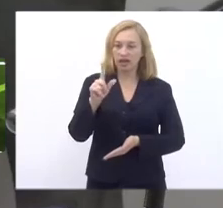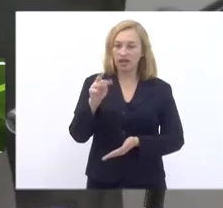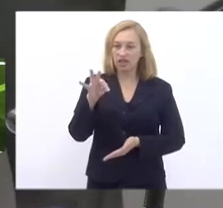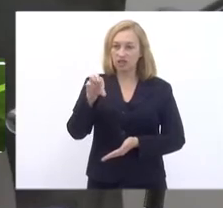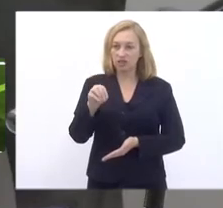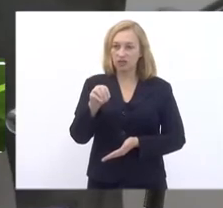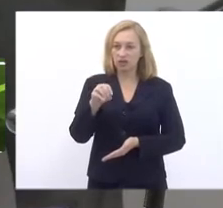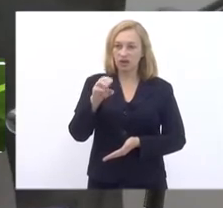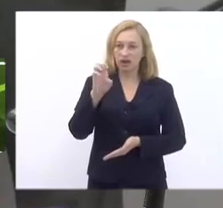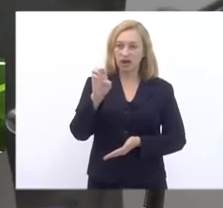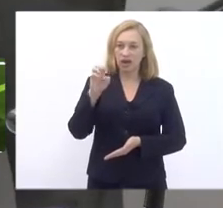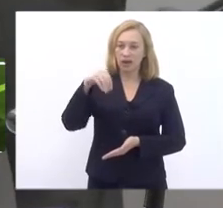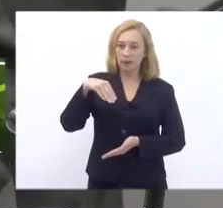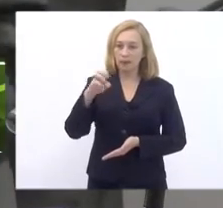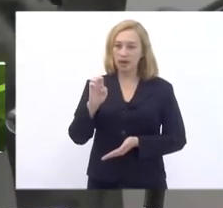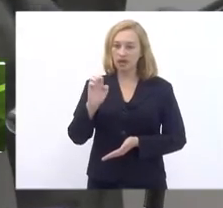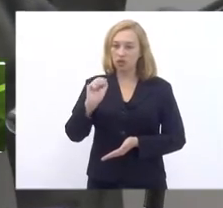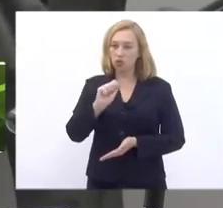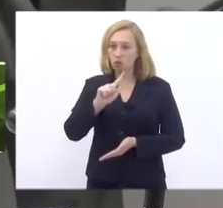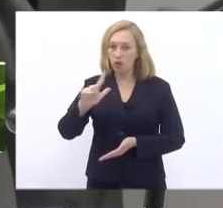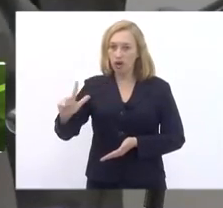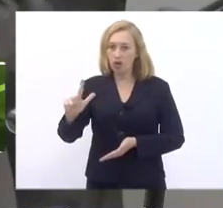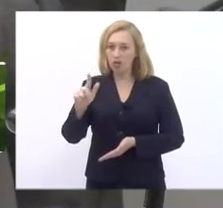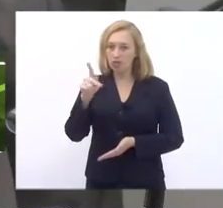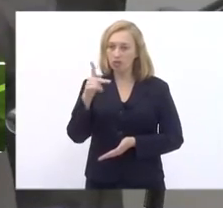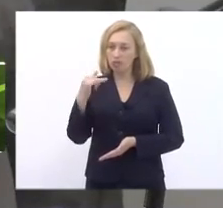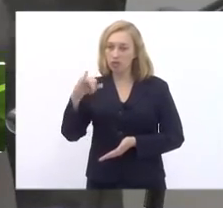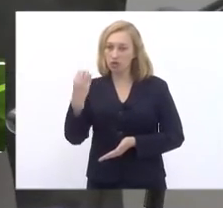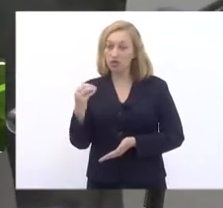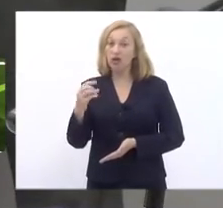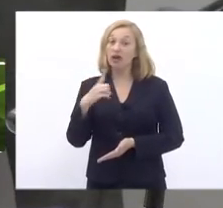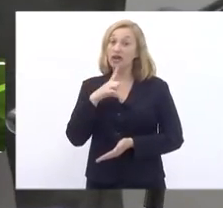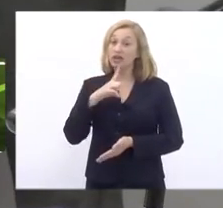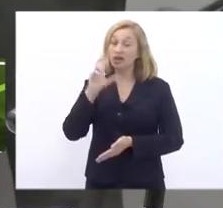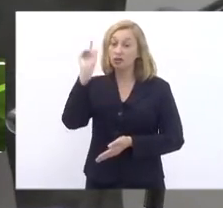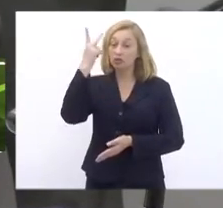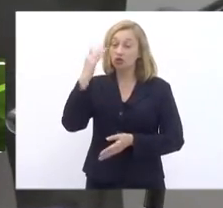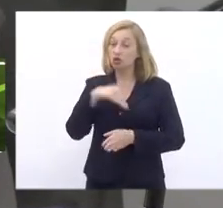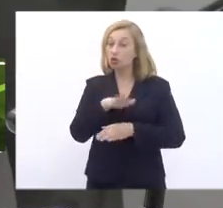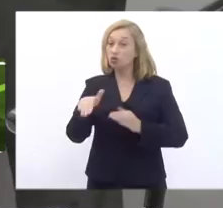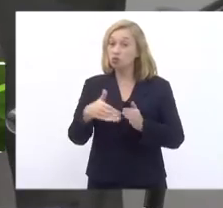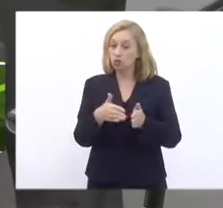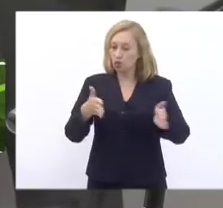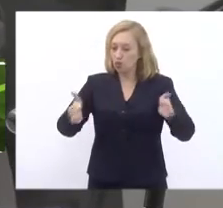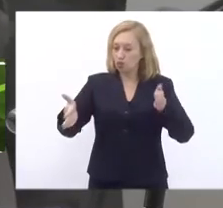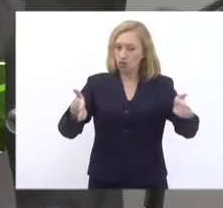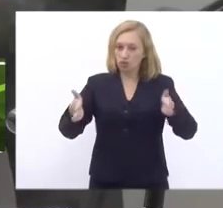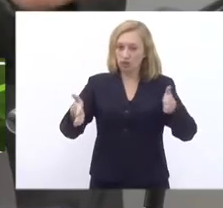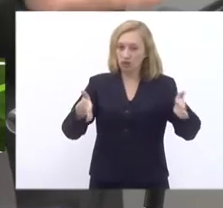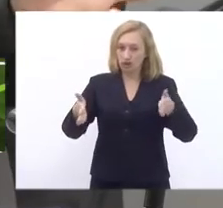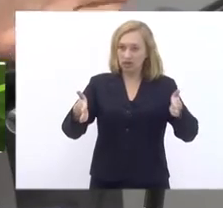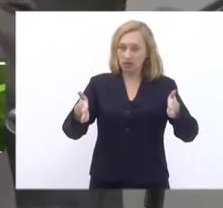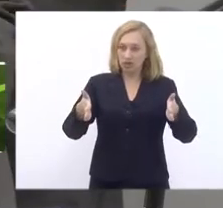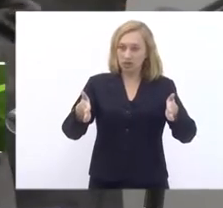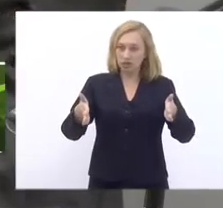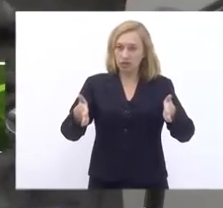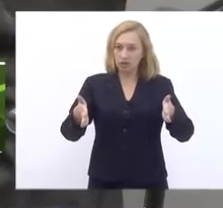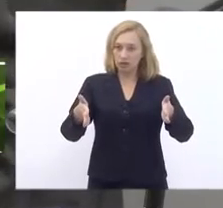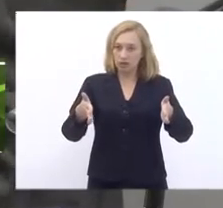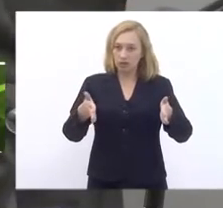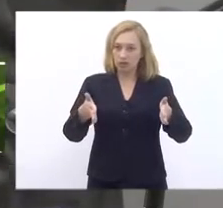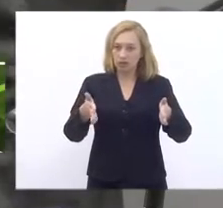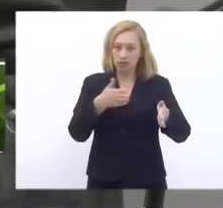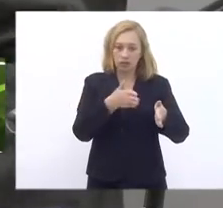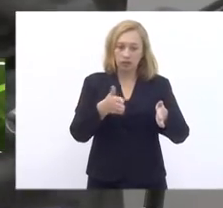Pinho, né? Porque ele tem o histórico todo do 11º aditivo para trás, já que ele